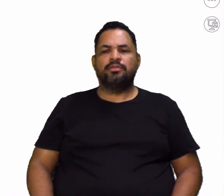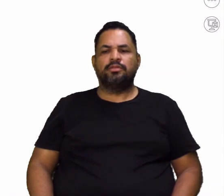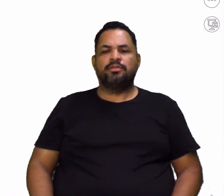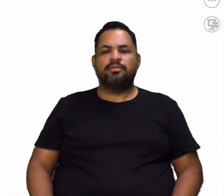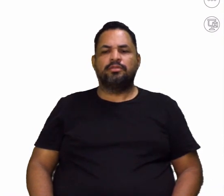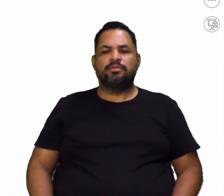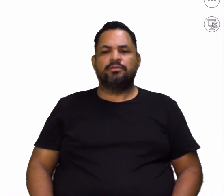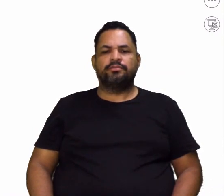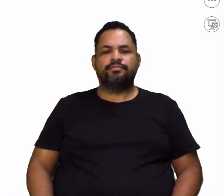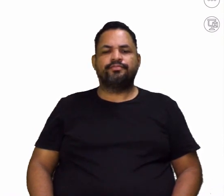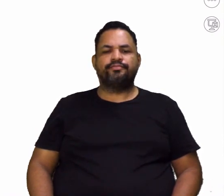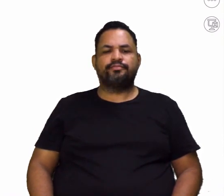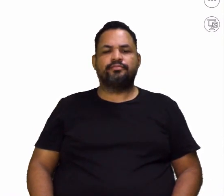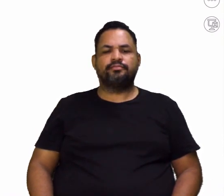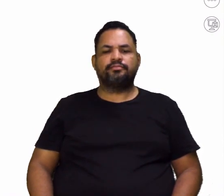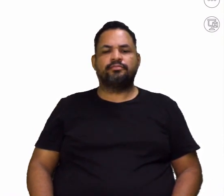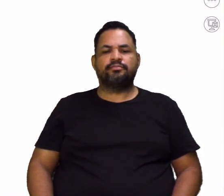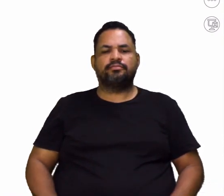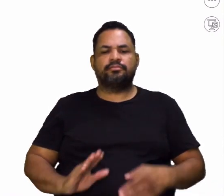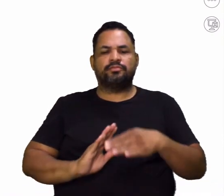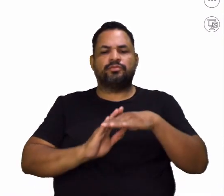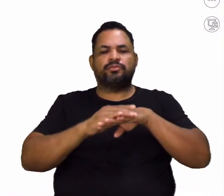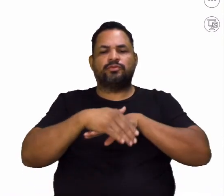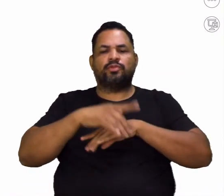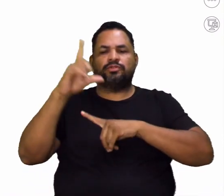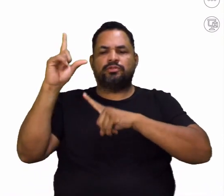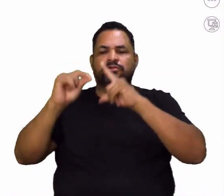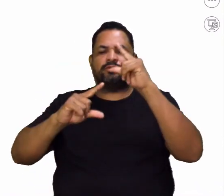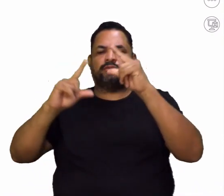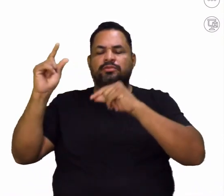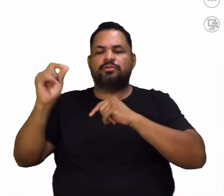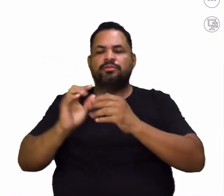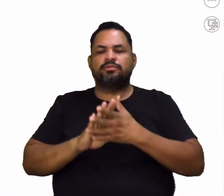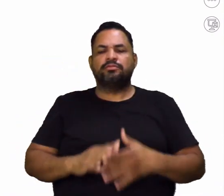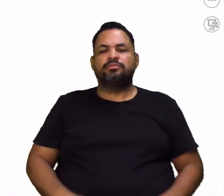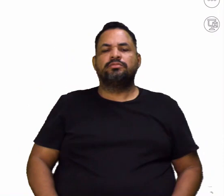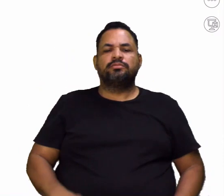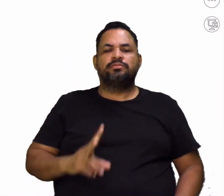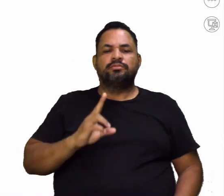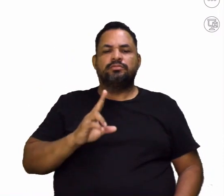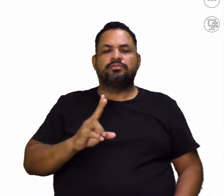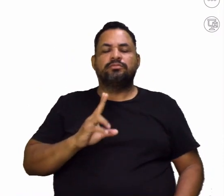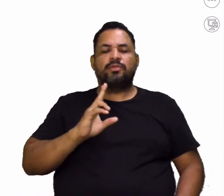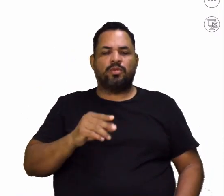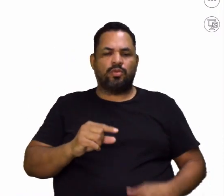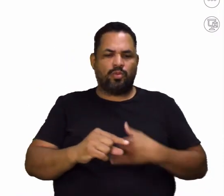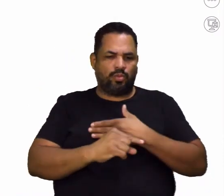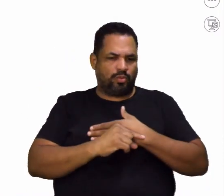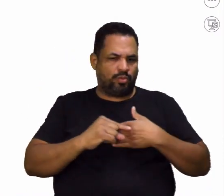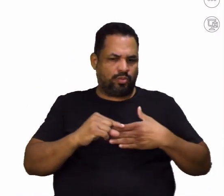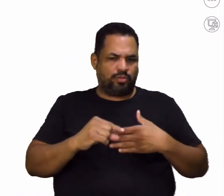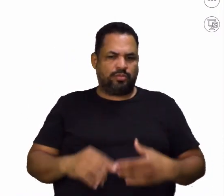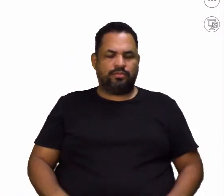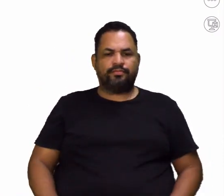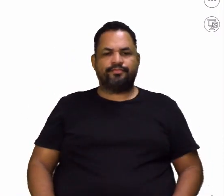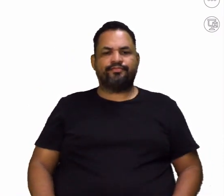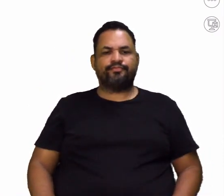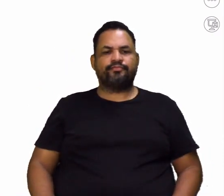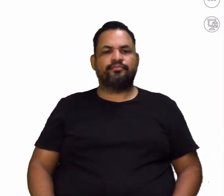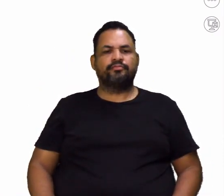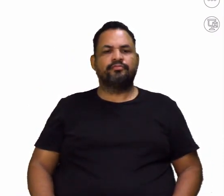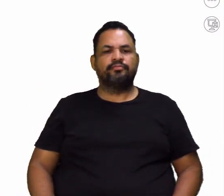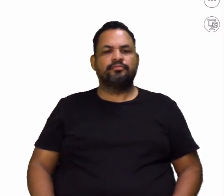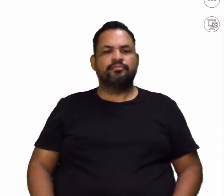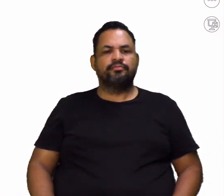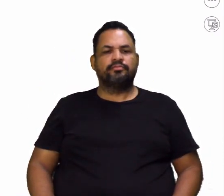se Prestes e Noite Estrelada também do mesmo autor Van Gogh Tá certo olha só